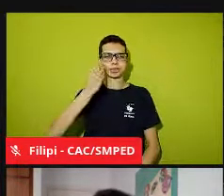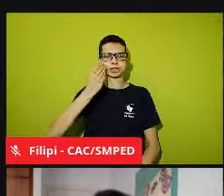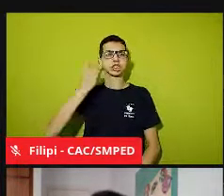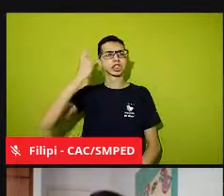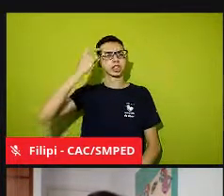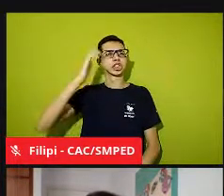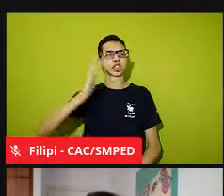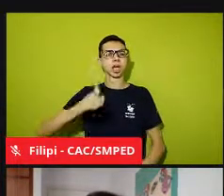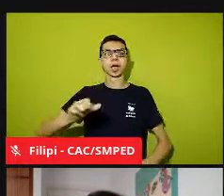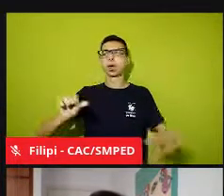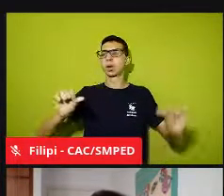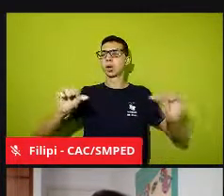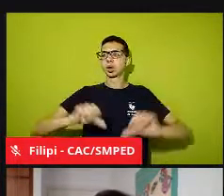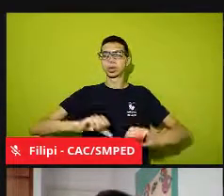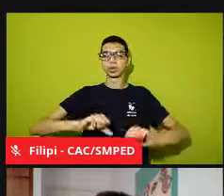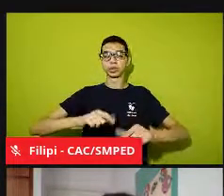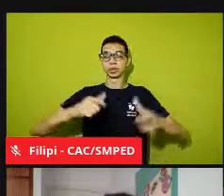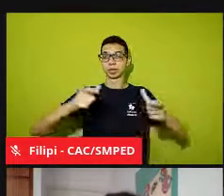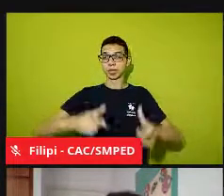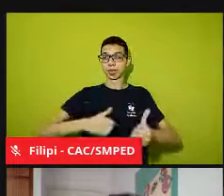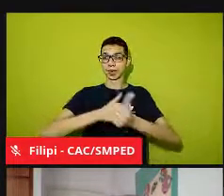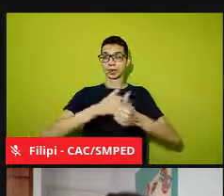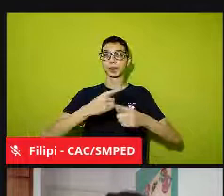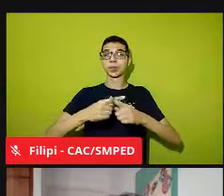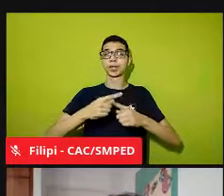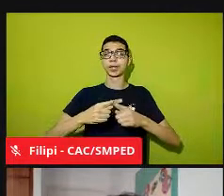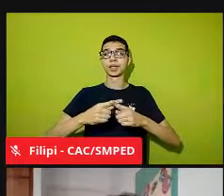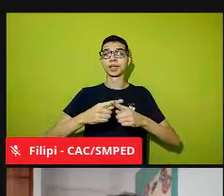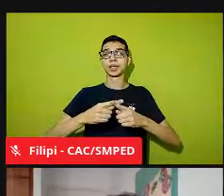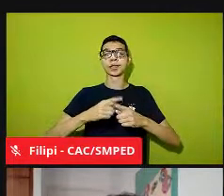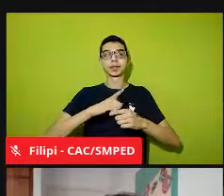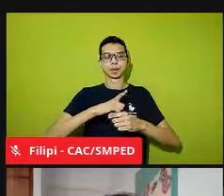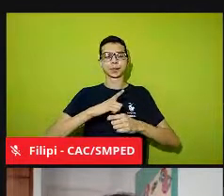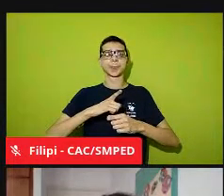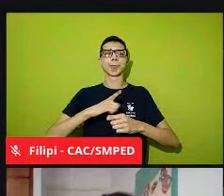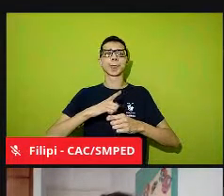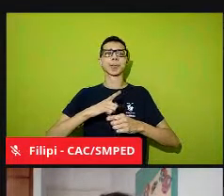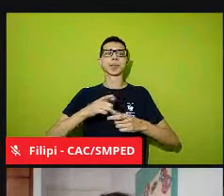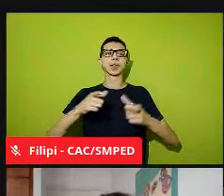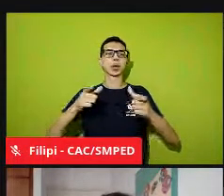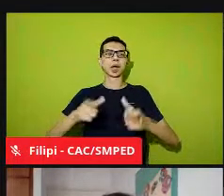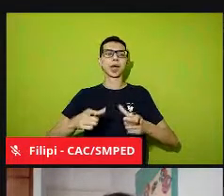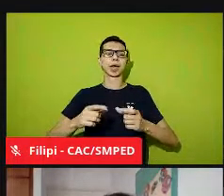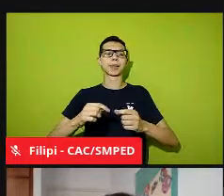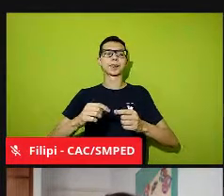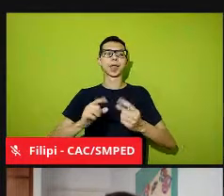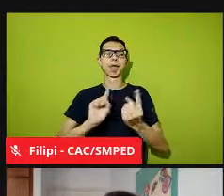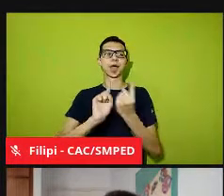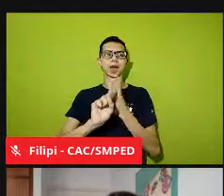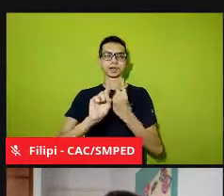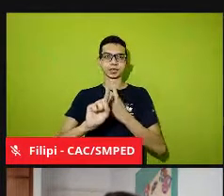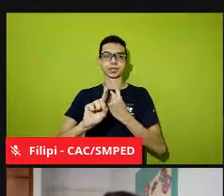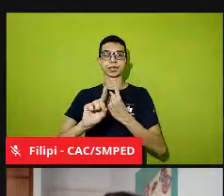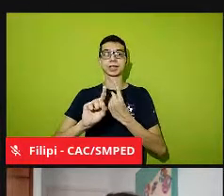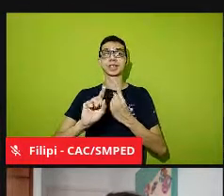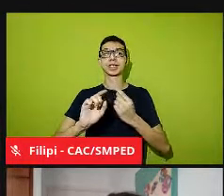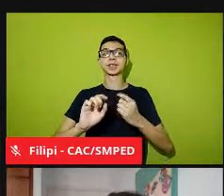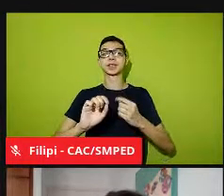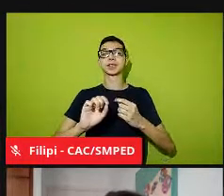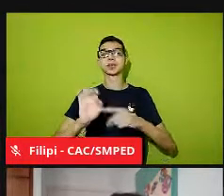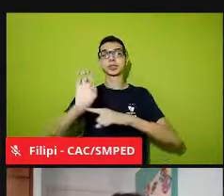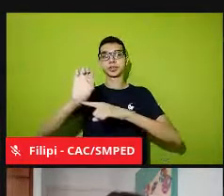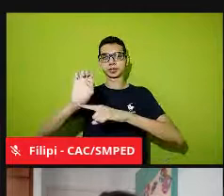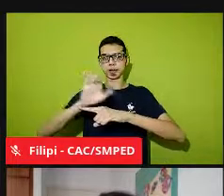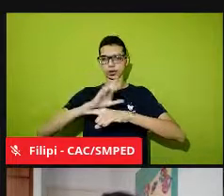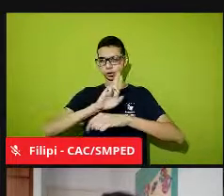com as crianças lá, porque a gente está no meio, atravessa a Avenida do Estado, né? E aí é um lugar muito difícil de